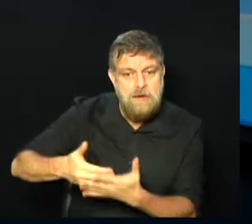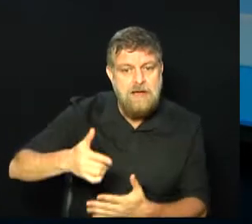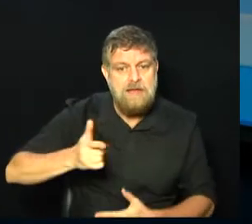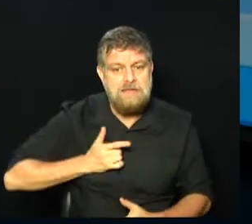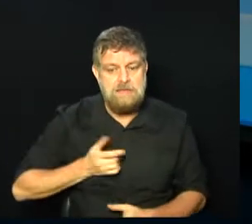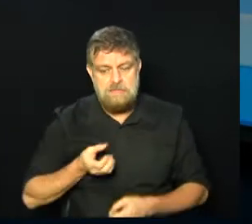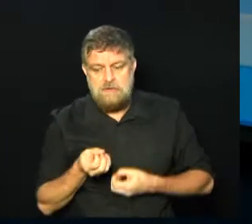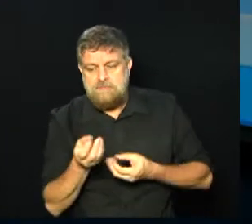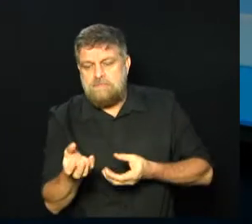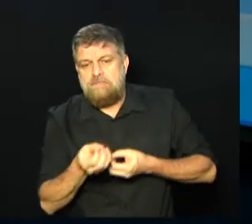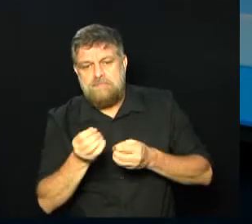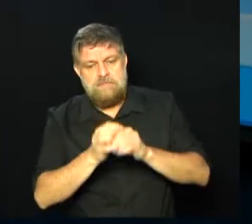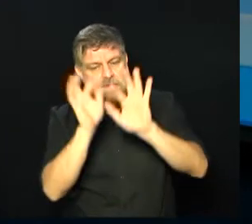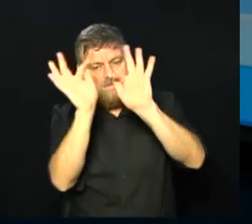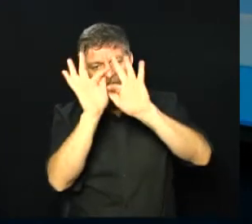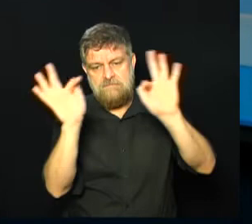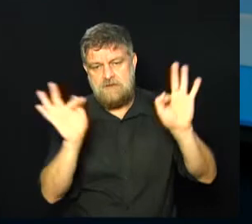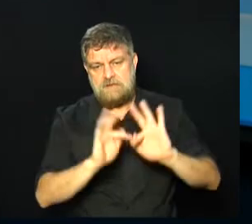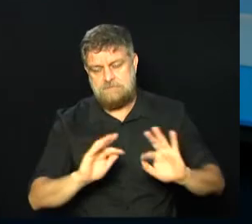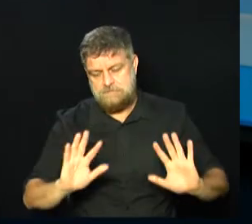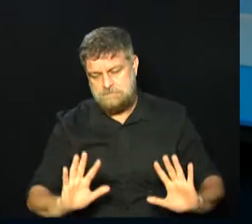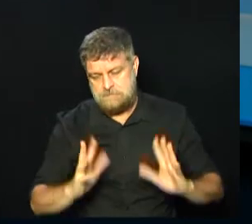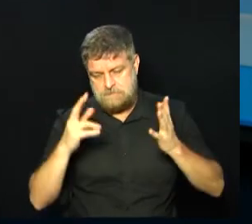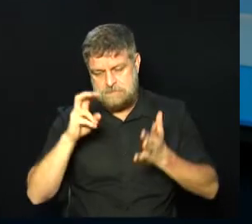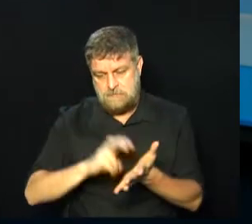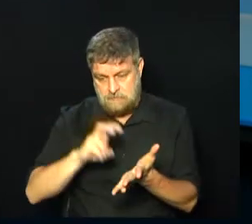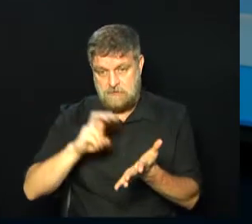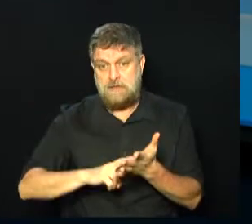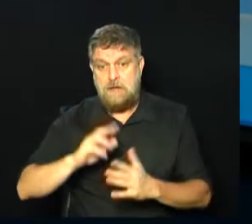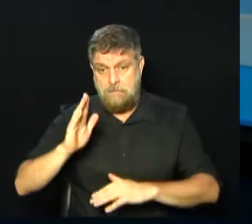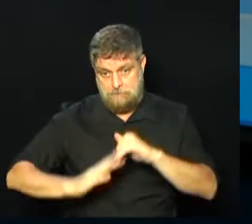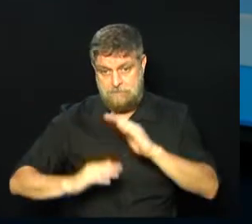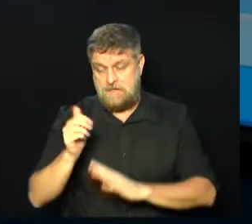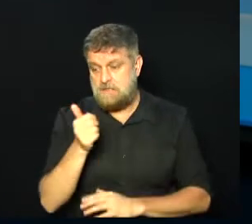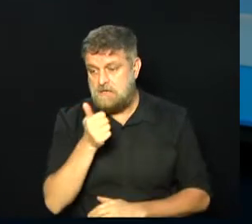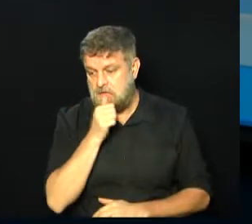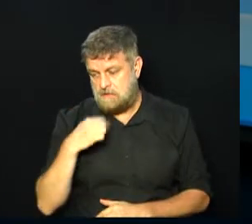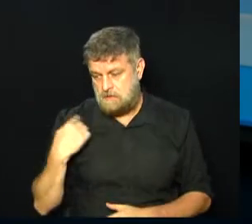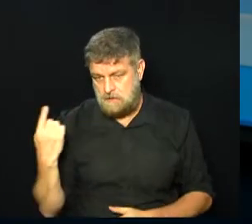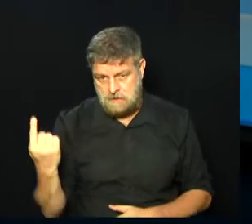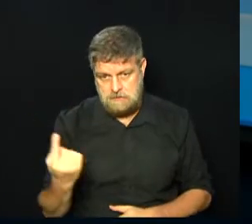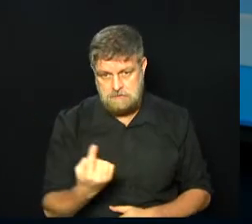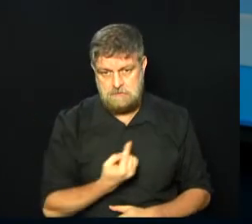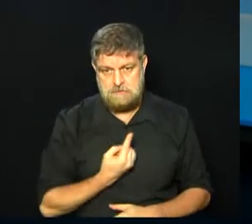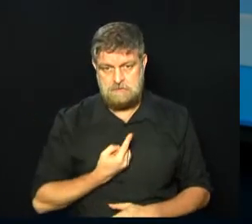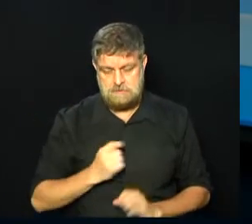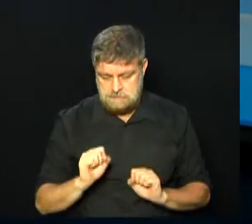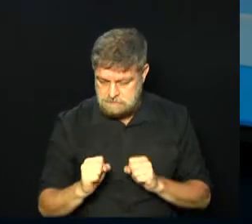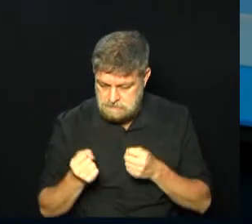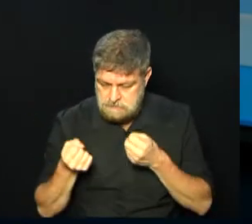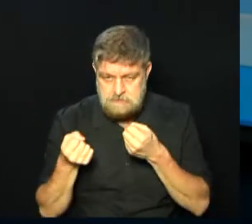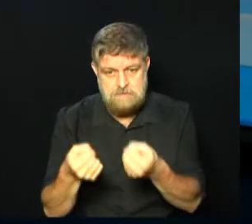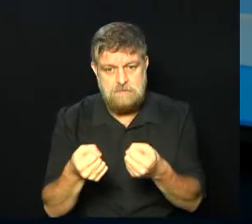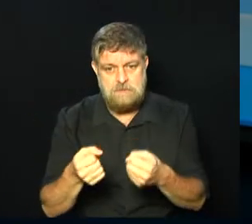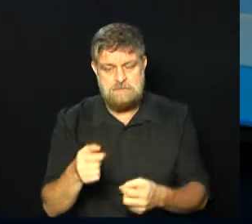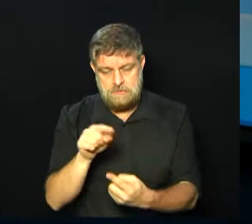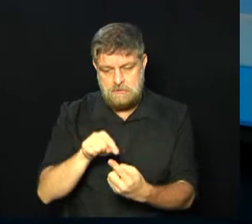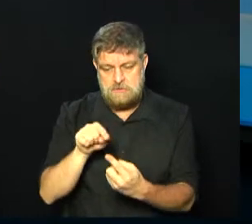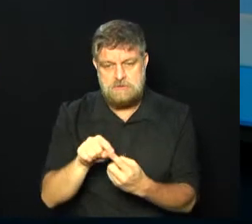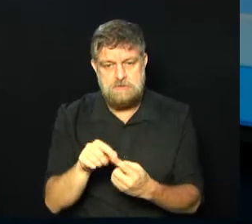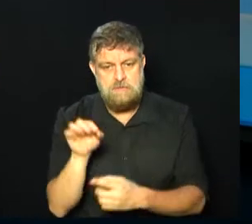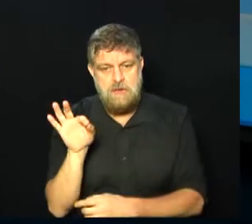que comemorar, mas também muito a ser feito, quando dirigimos os nossos esforços para falar